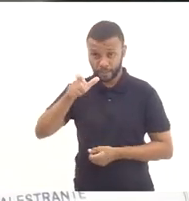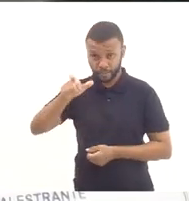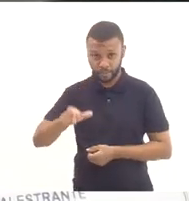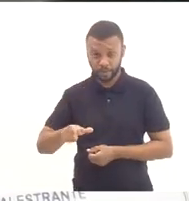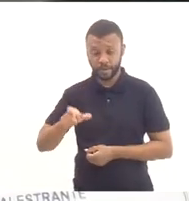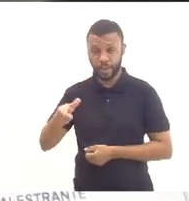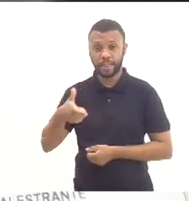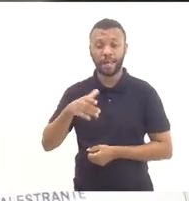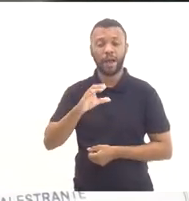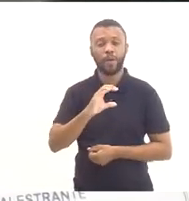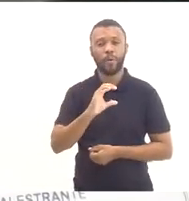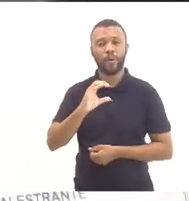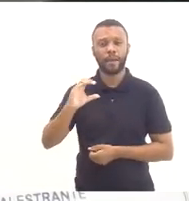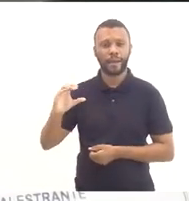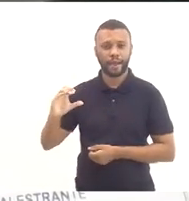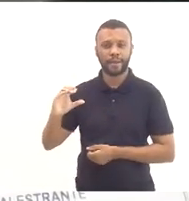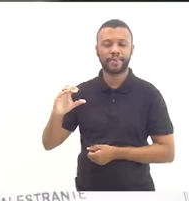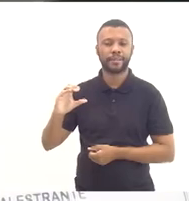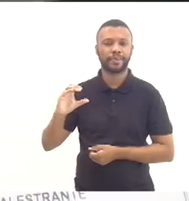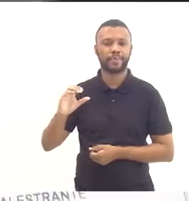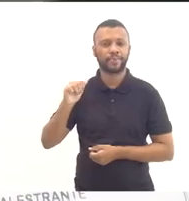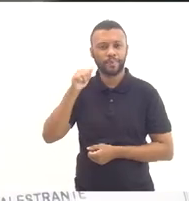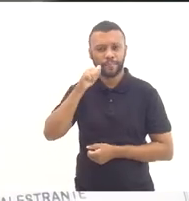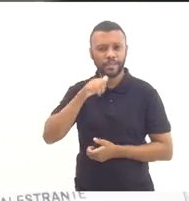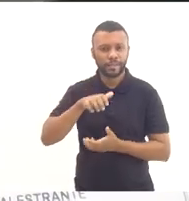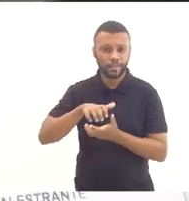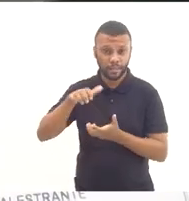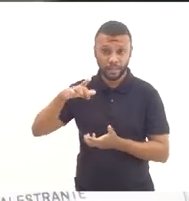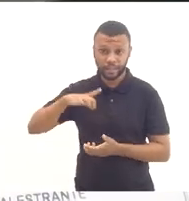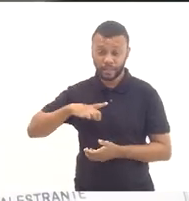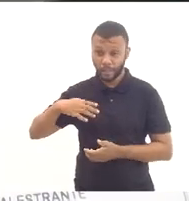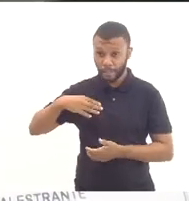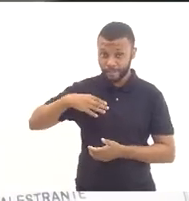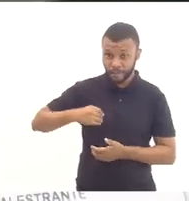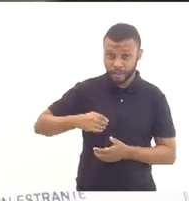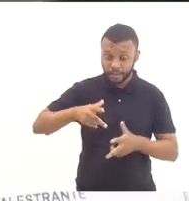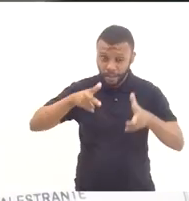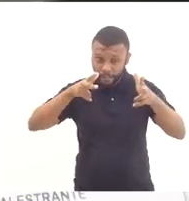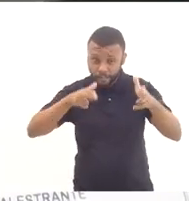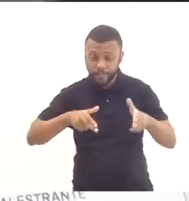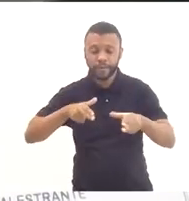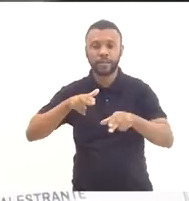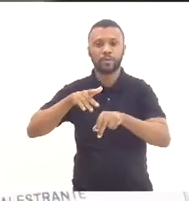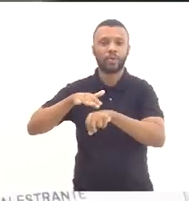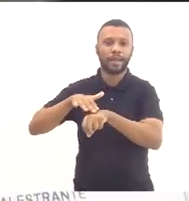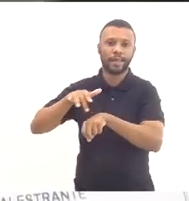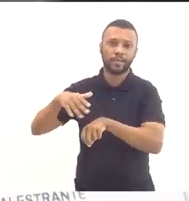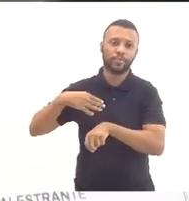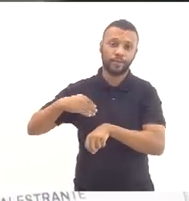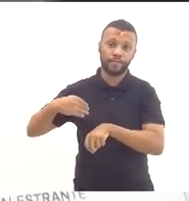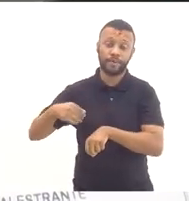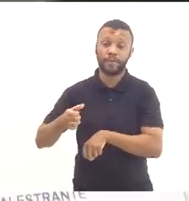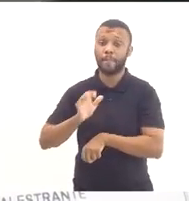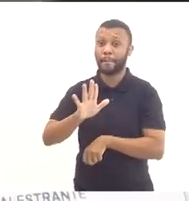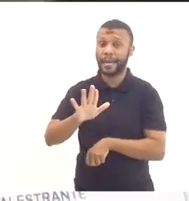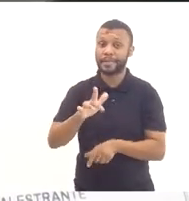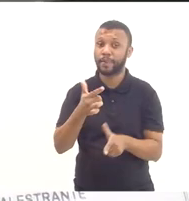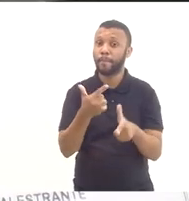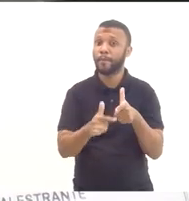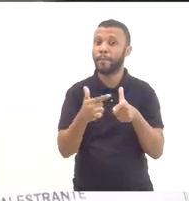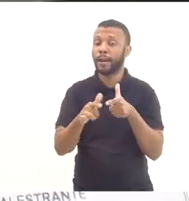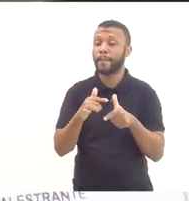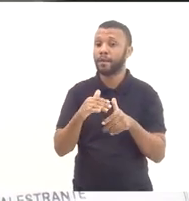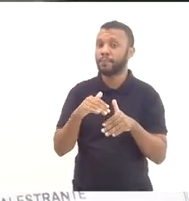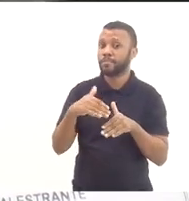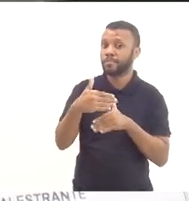eram a cunhada de uma senhora que tem uma filha que tem a mesma doença que meu filho Porém não tem sequelas e